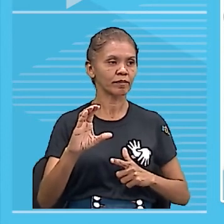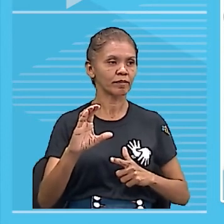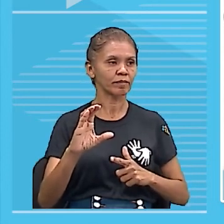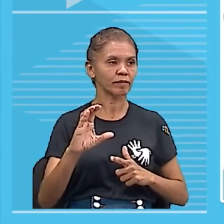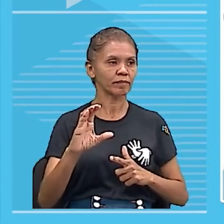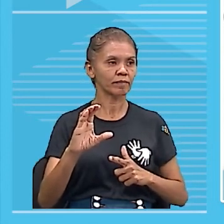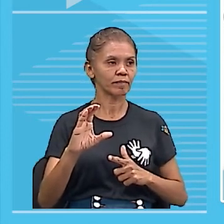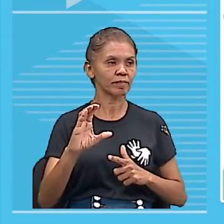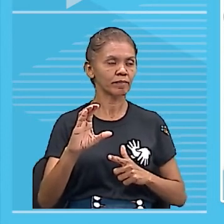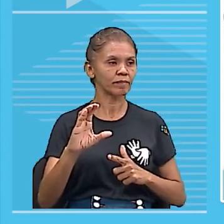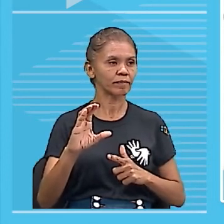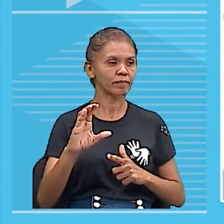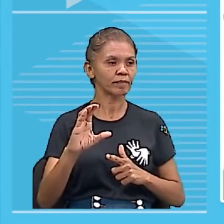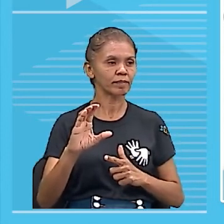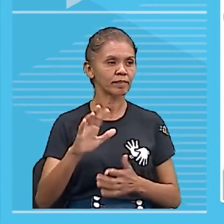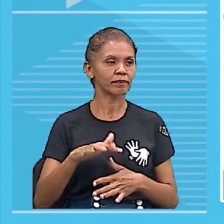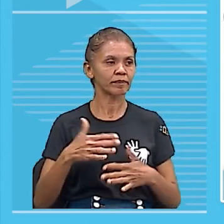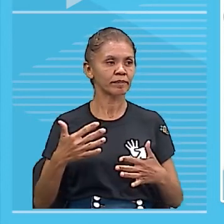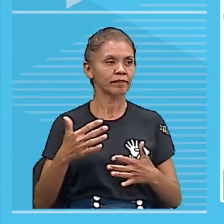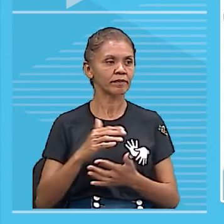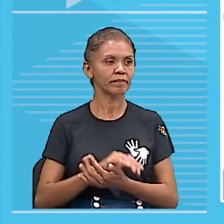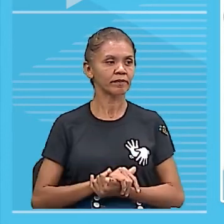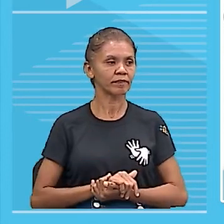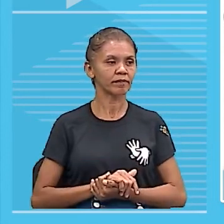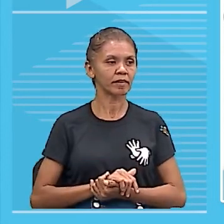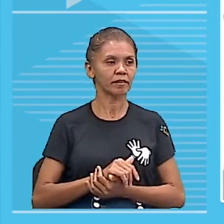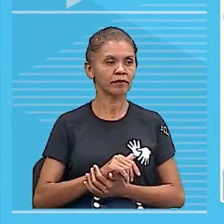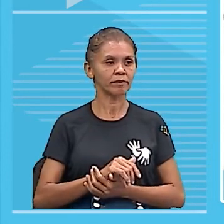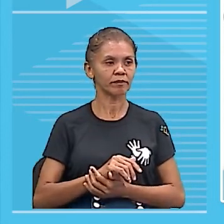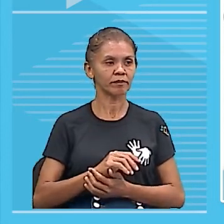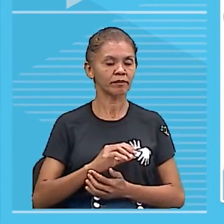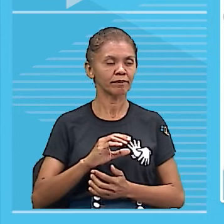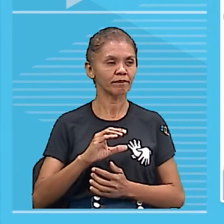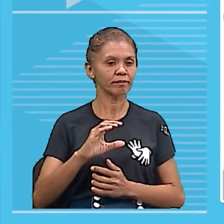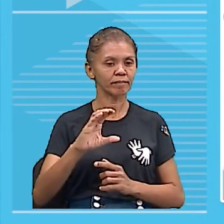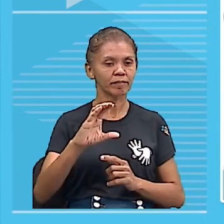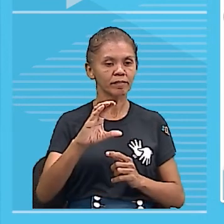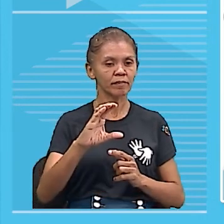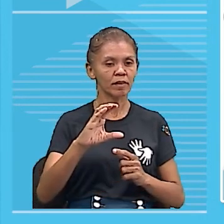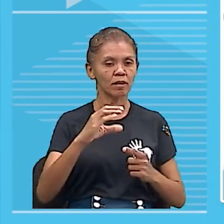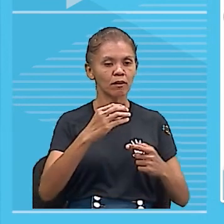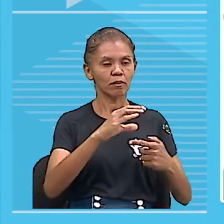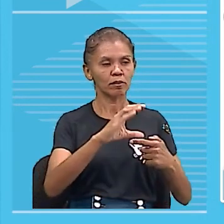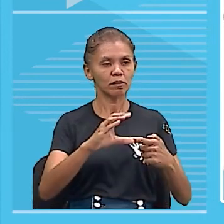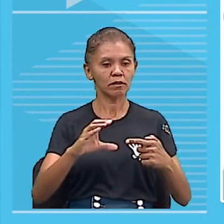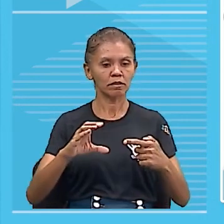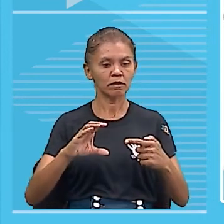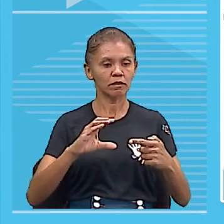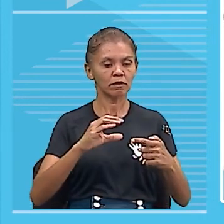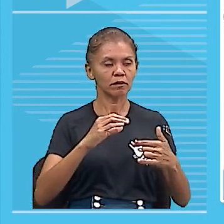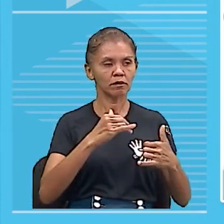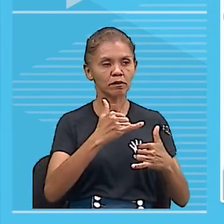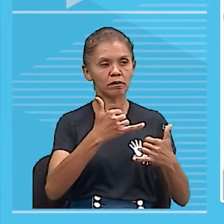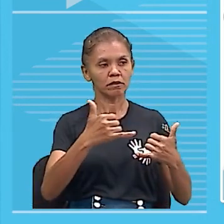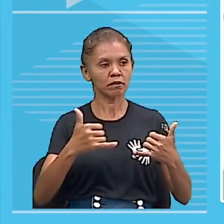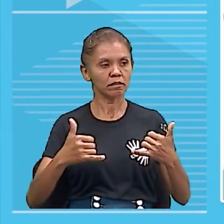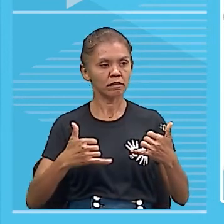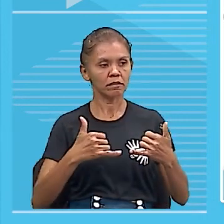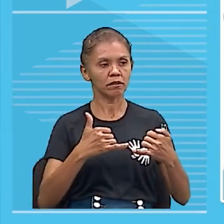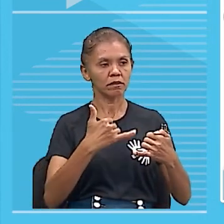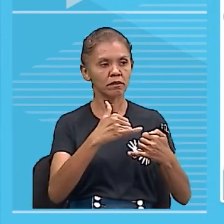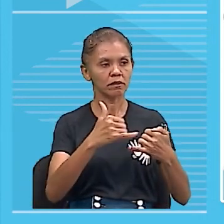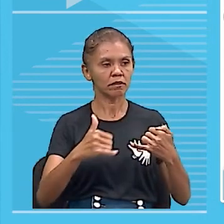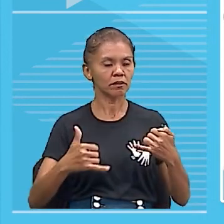ela entra e no circuito de forma Total porém ao passar